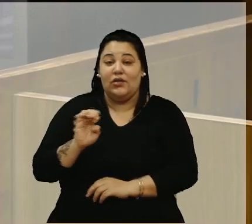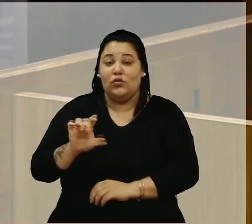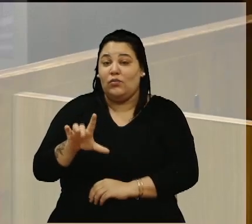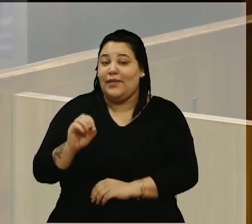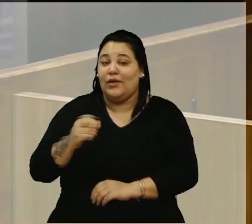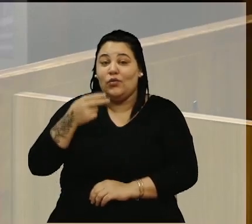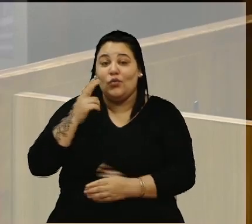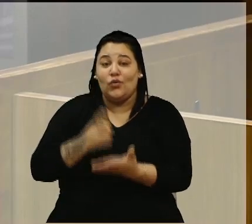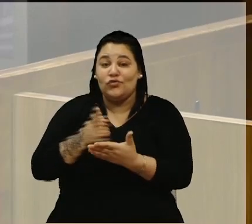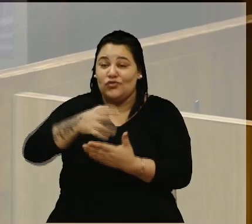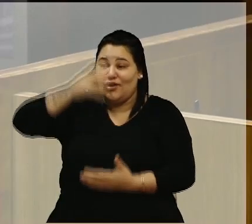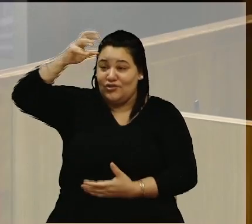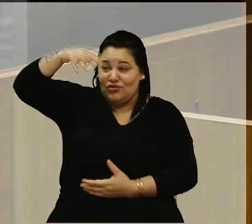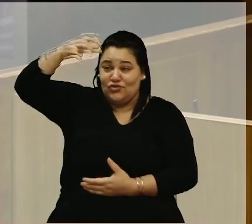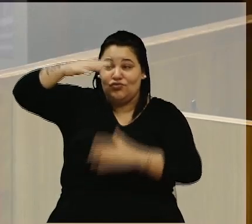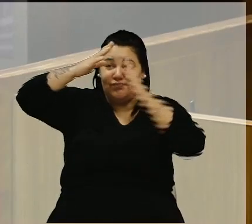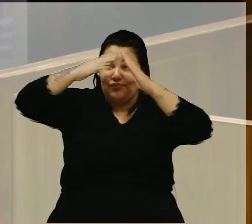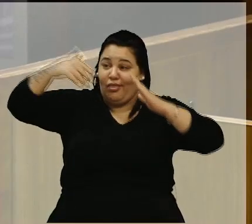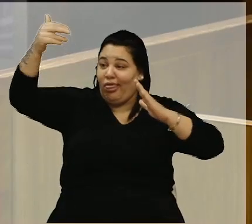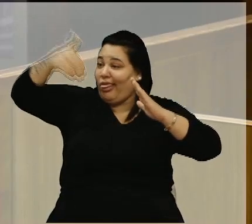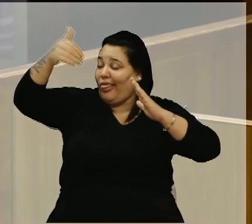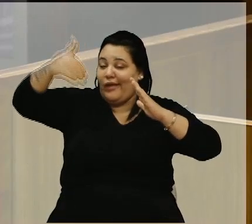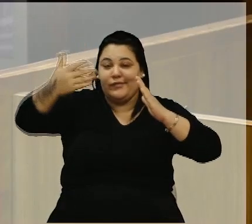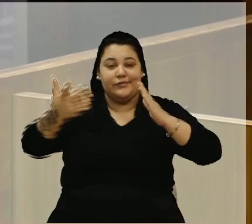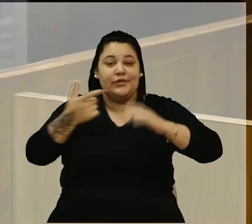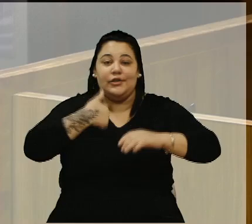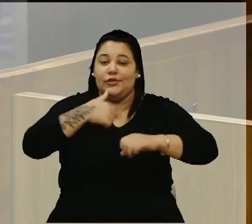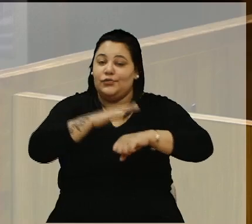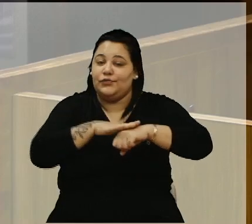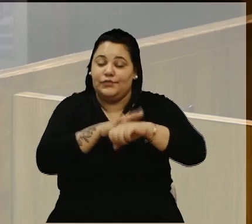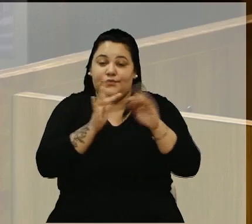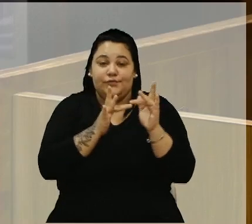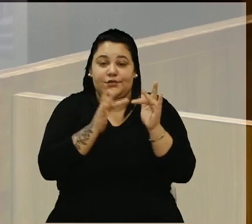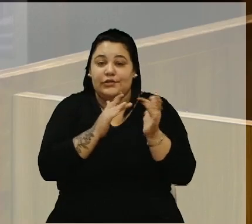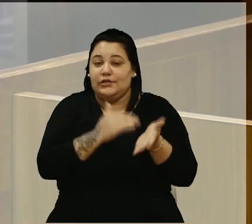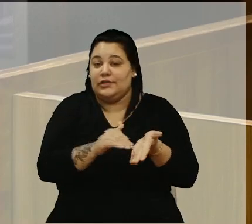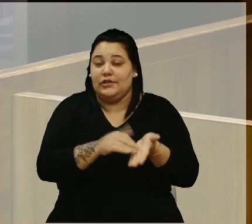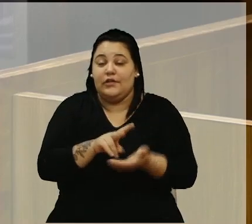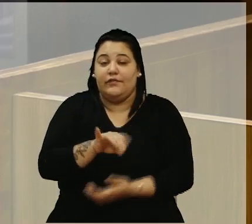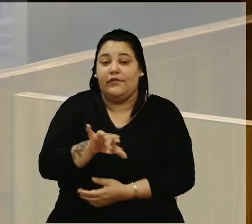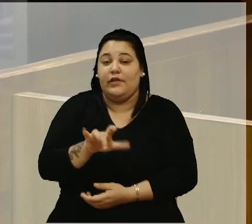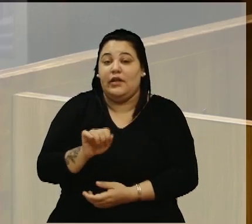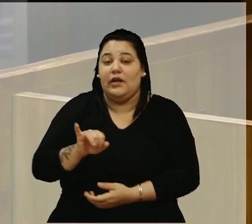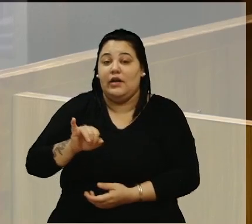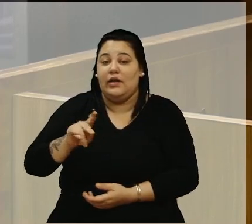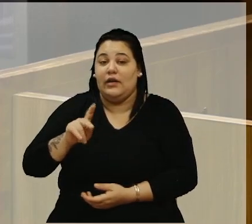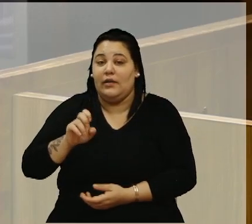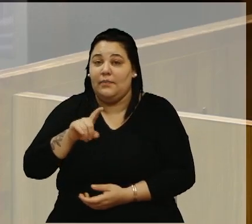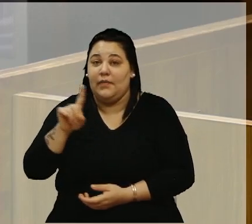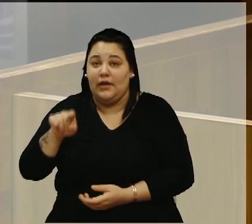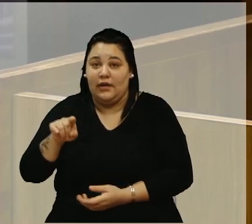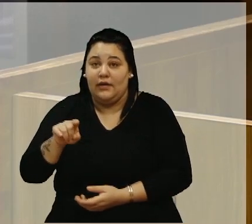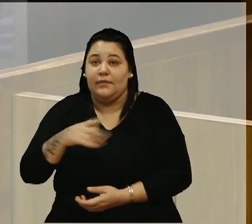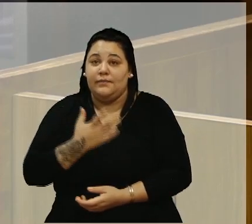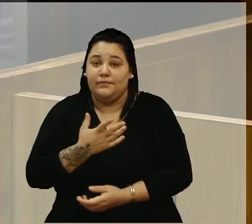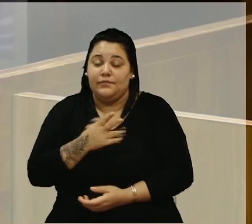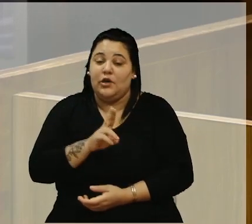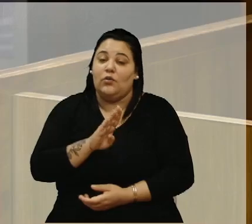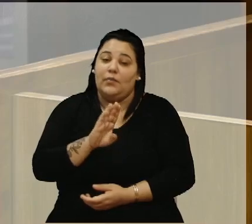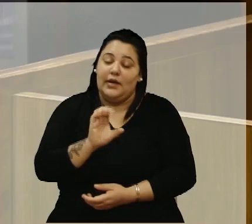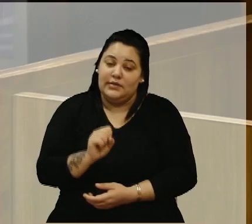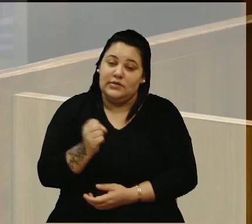dentro, eu tenho falado seguido com a secretária. A do Vila IP, Darcy Jesus, será uma UBS